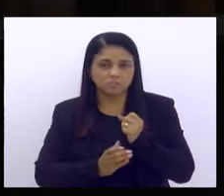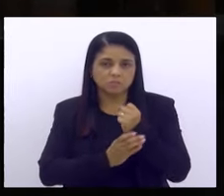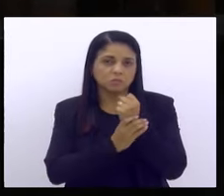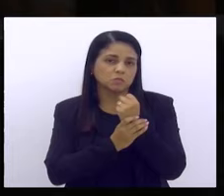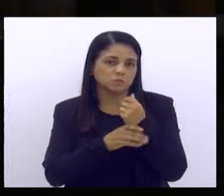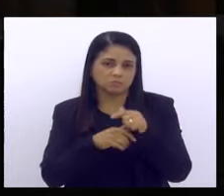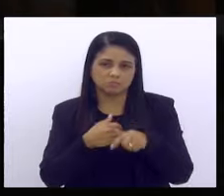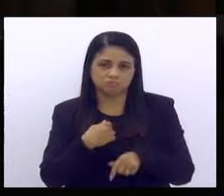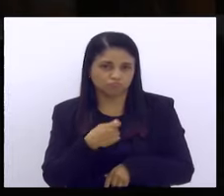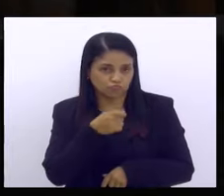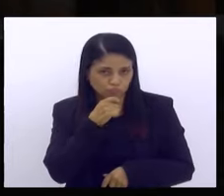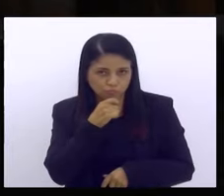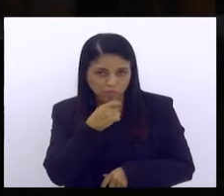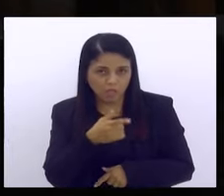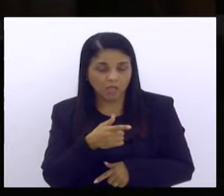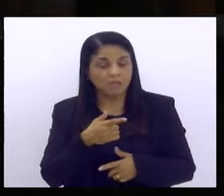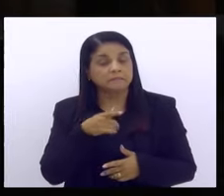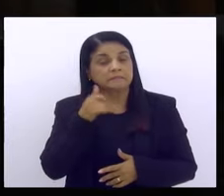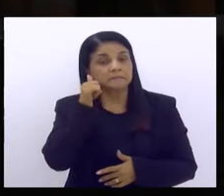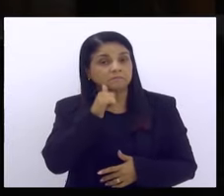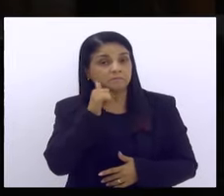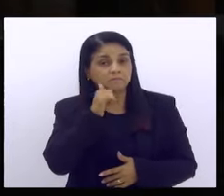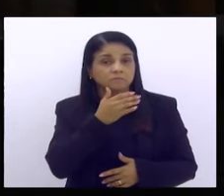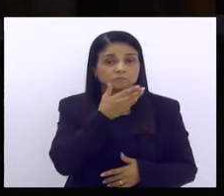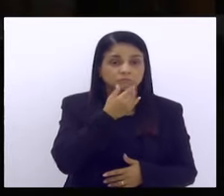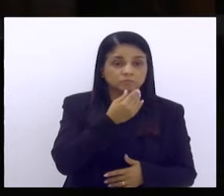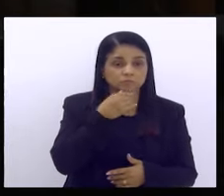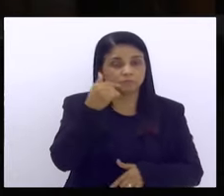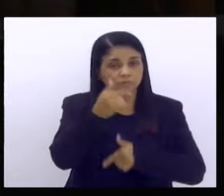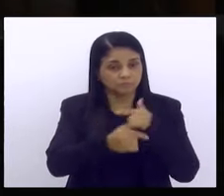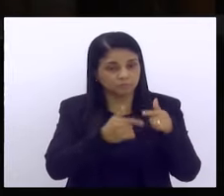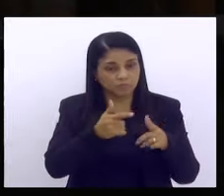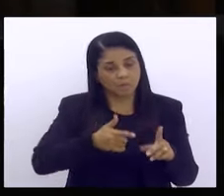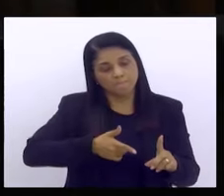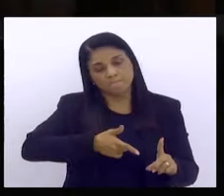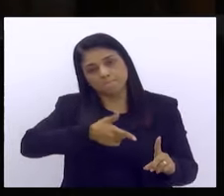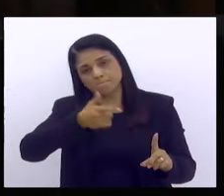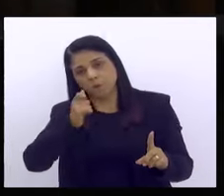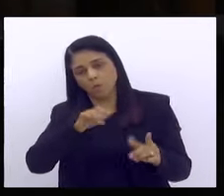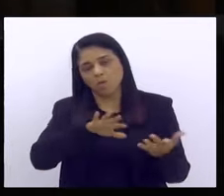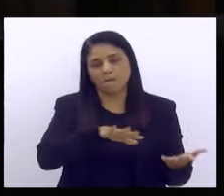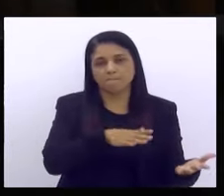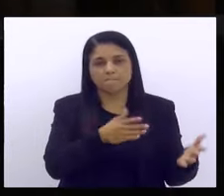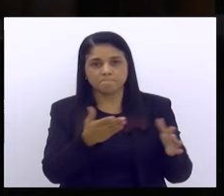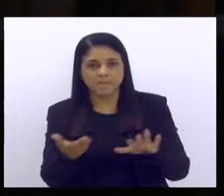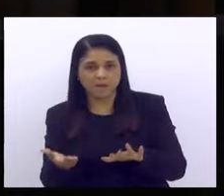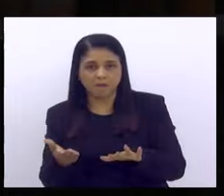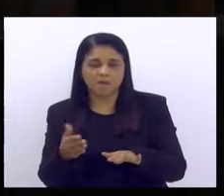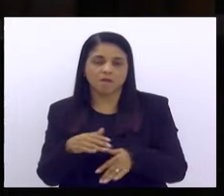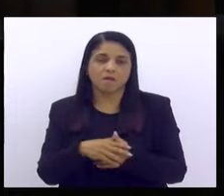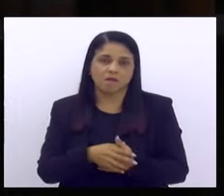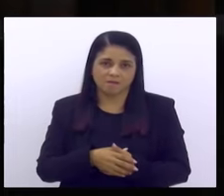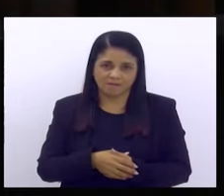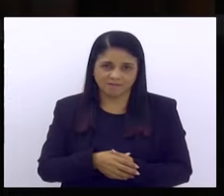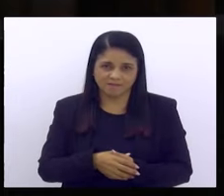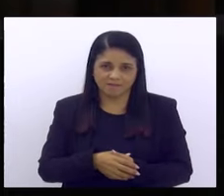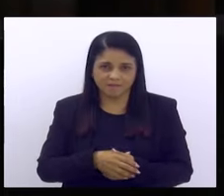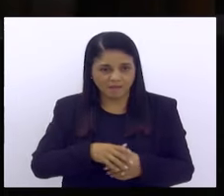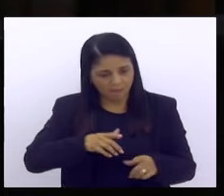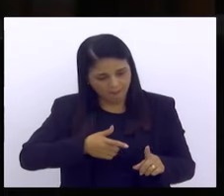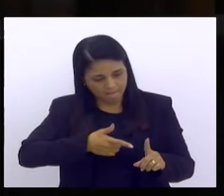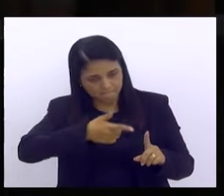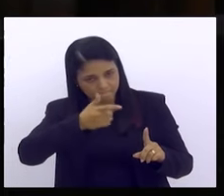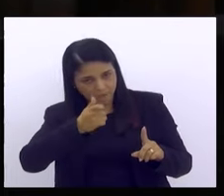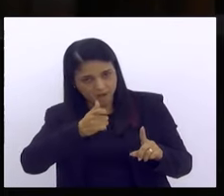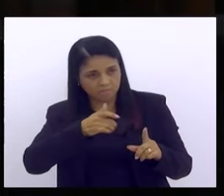trabalhadores e trabalhadoras a gente vê morrendo com a suposta bala perdida? Não existe bala perdida no